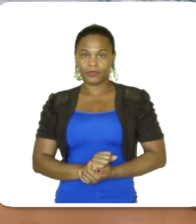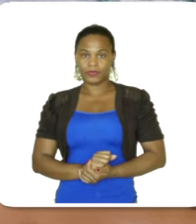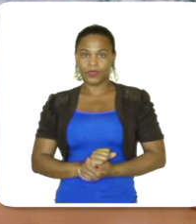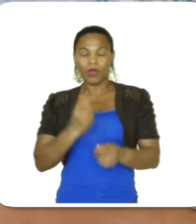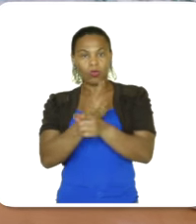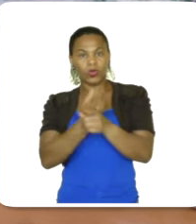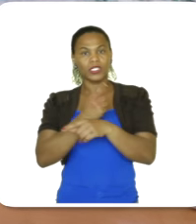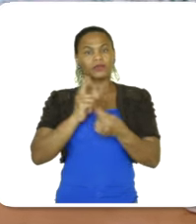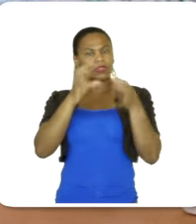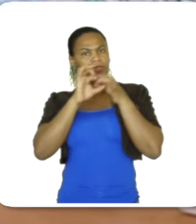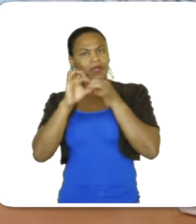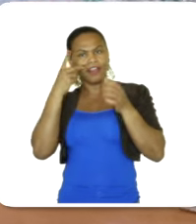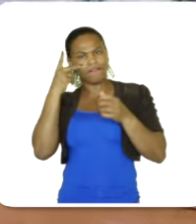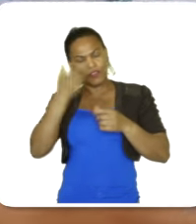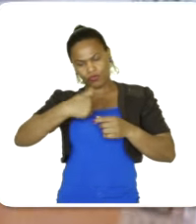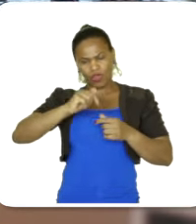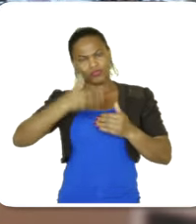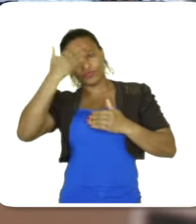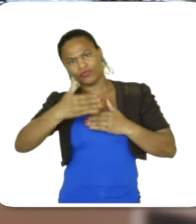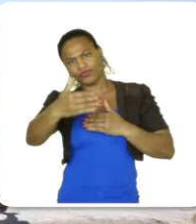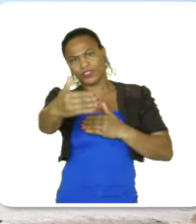Coisas que afetam a nossa vida todo dia.